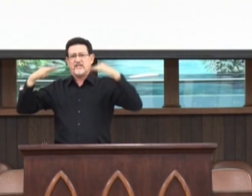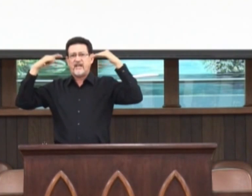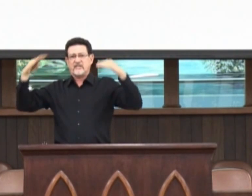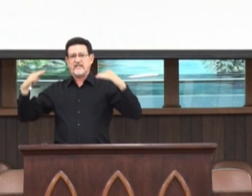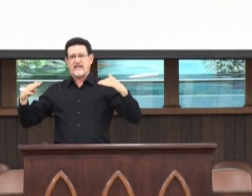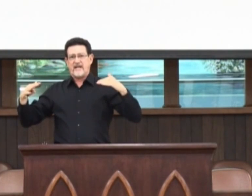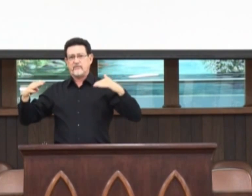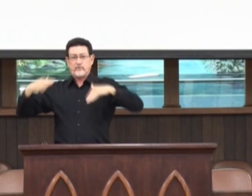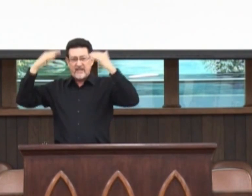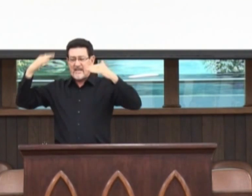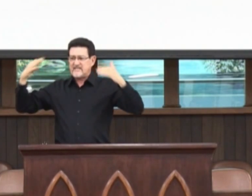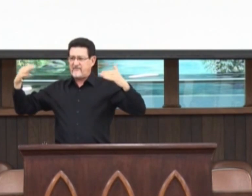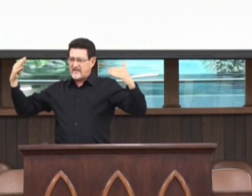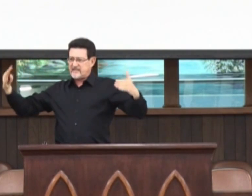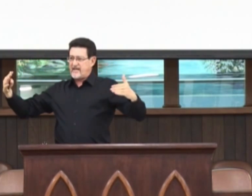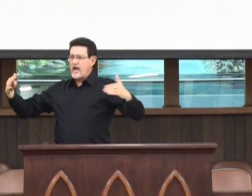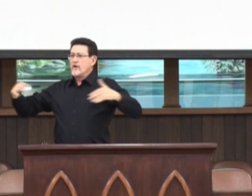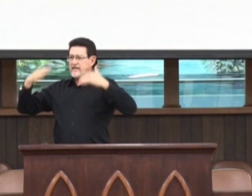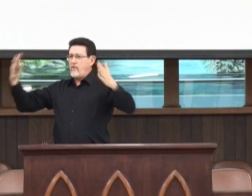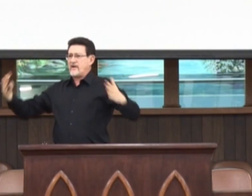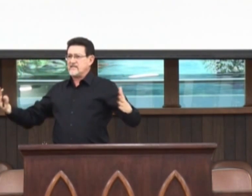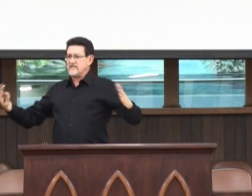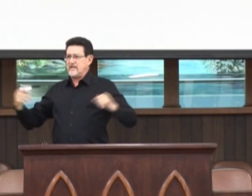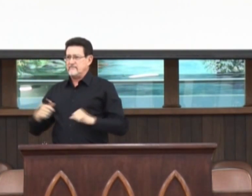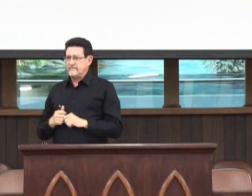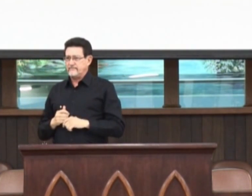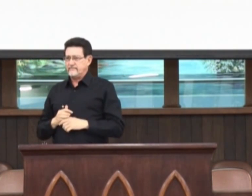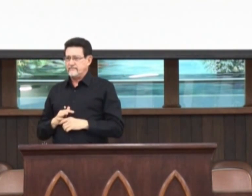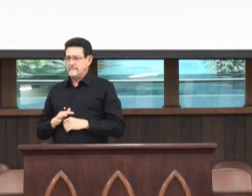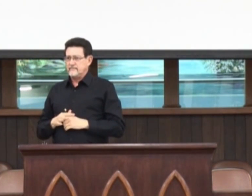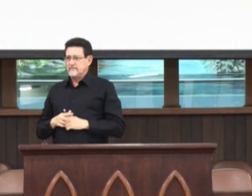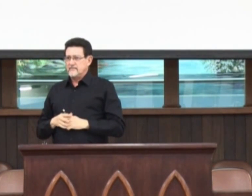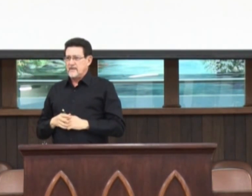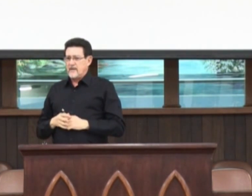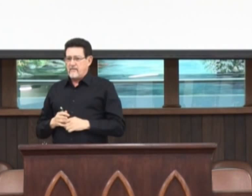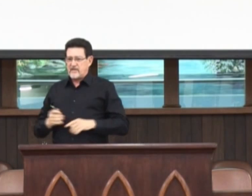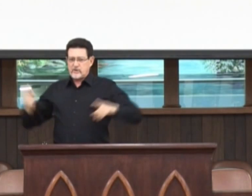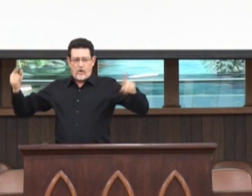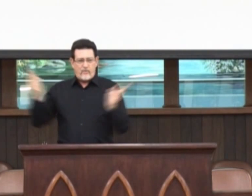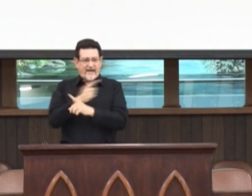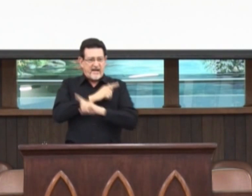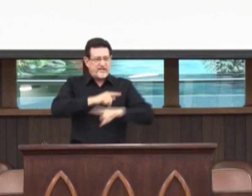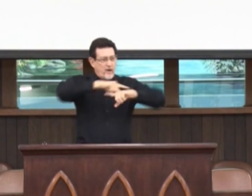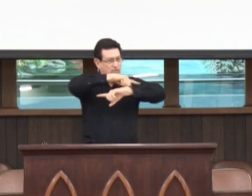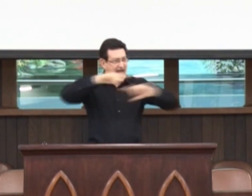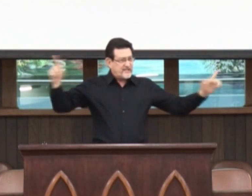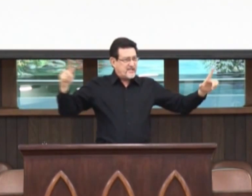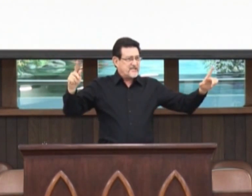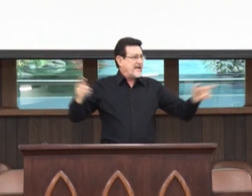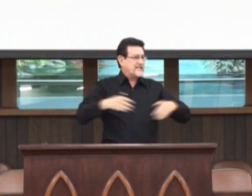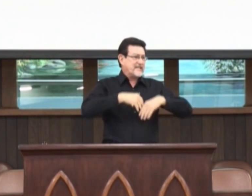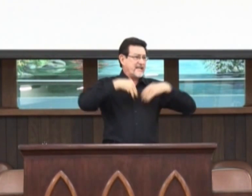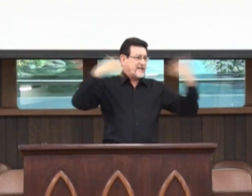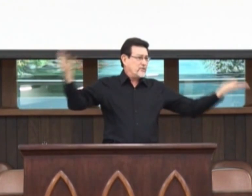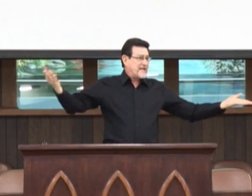de gente regenerada, poderia se fazer democracia. Mas como a igreja não é de gente regenerada, não dá para